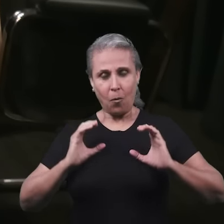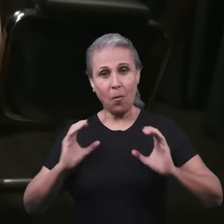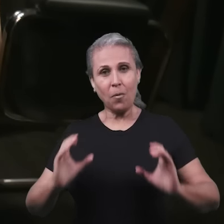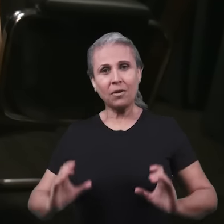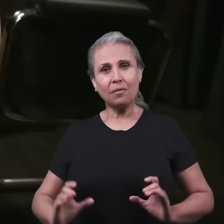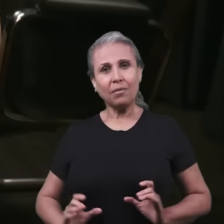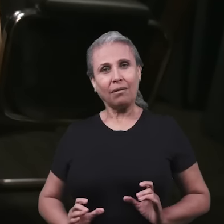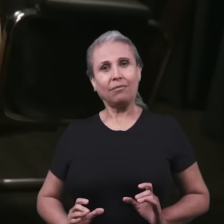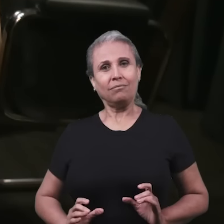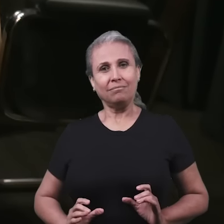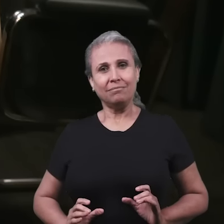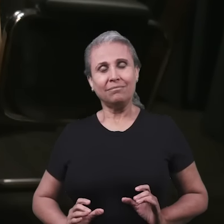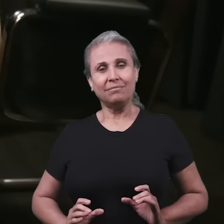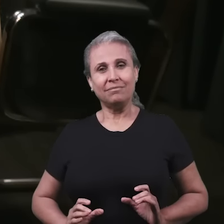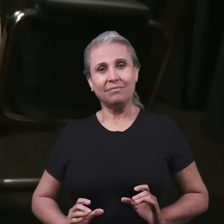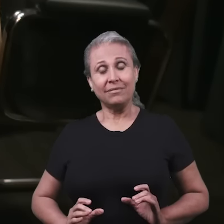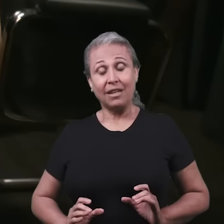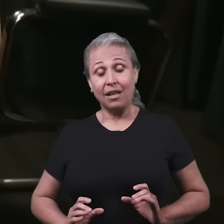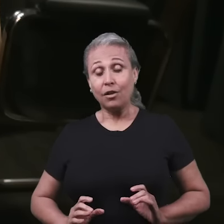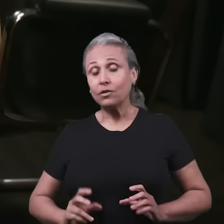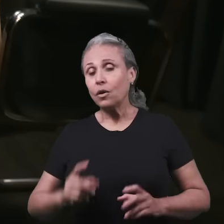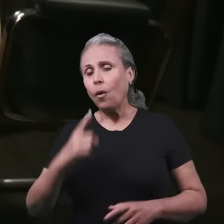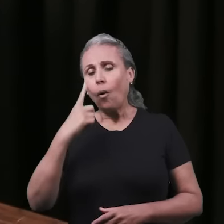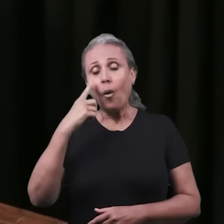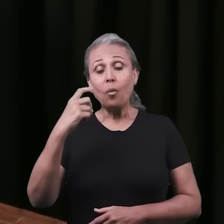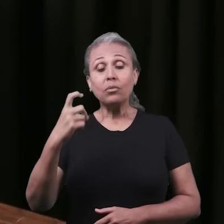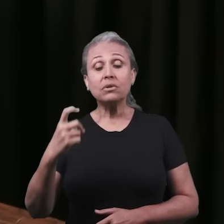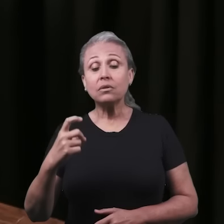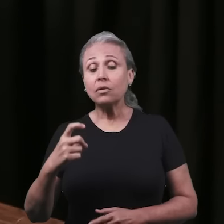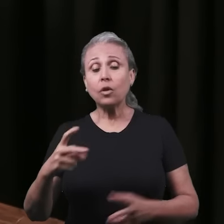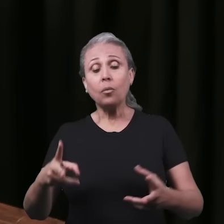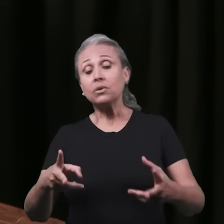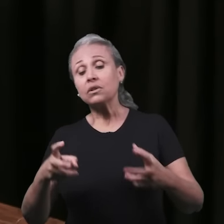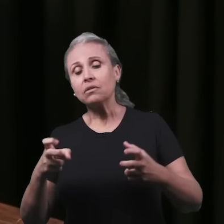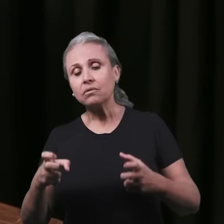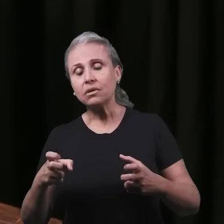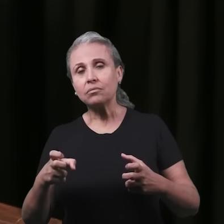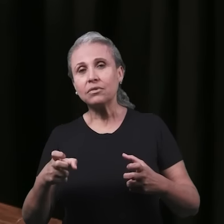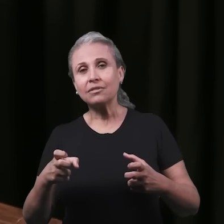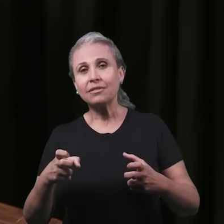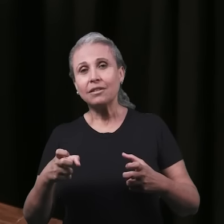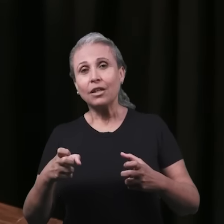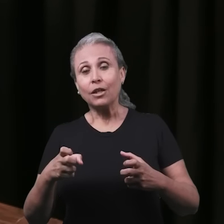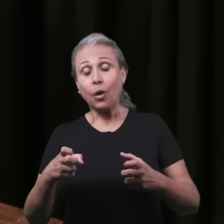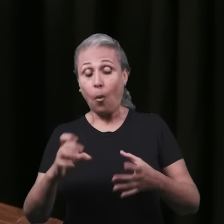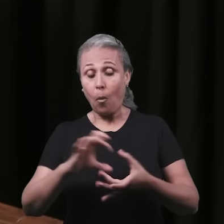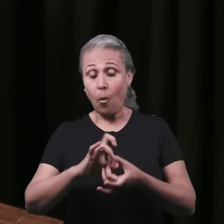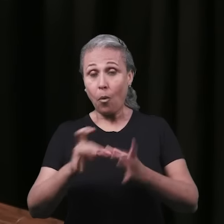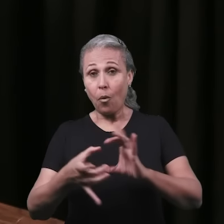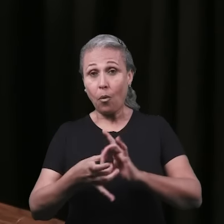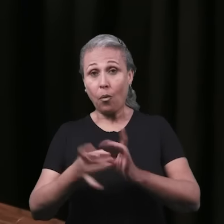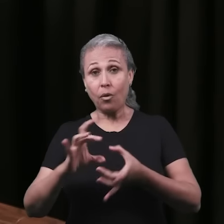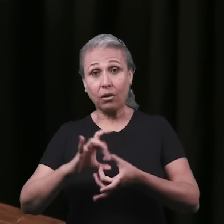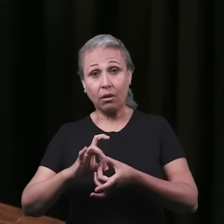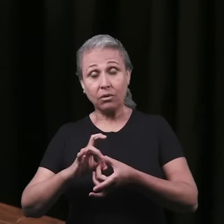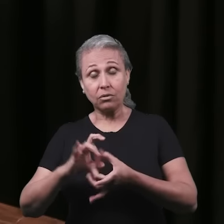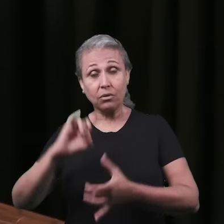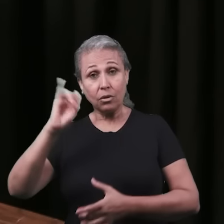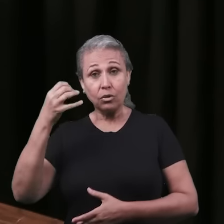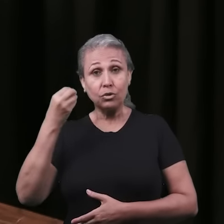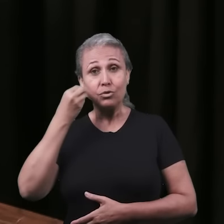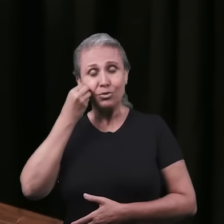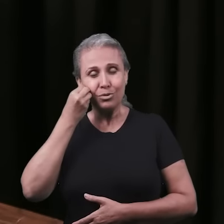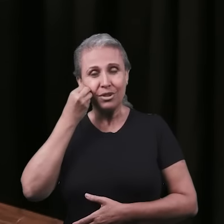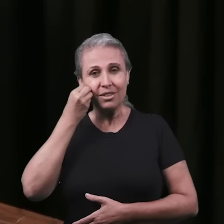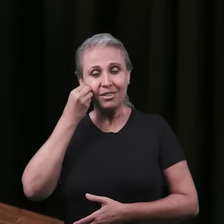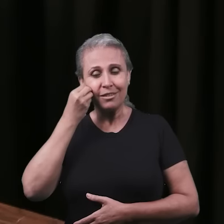vamos observar que dentro dessa figura, dentro desse contexto de Judas, talvez não tenha havido